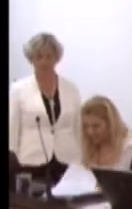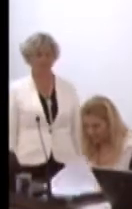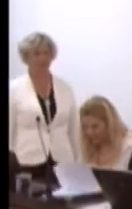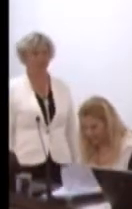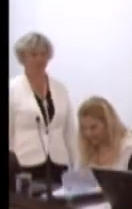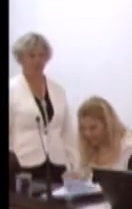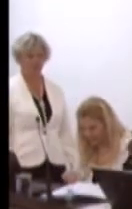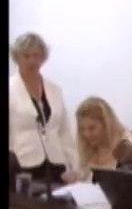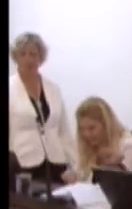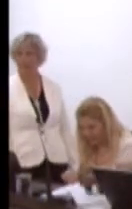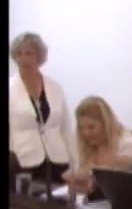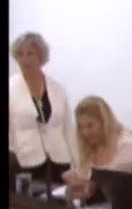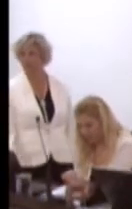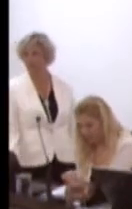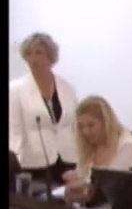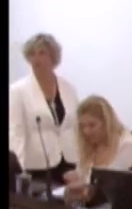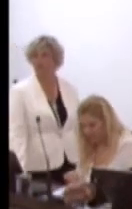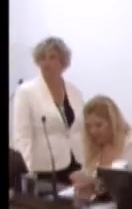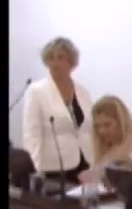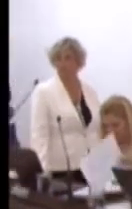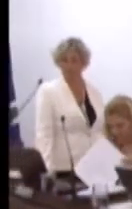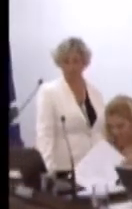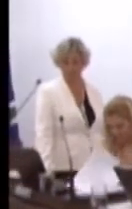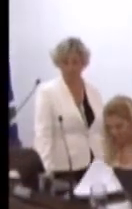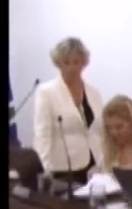matérias recebidas do senhor prefeito.